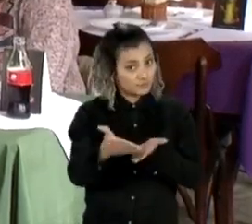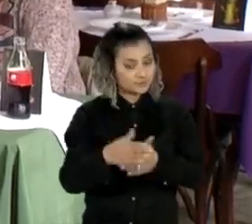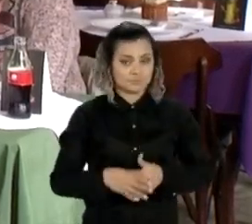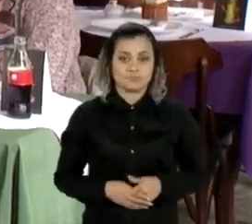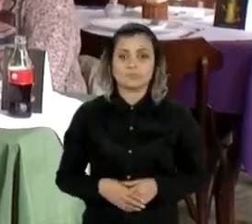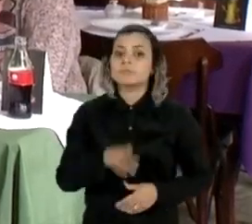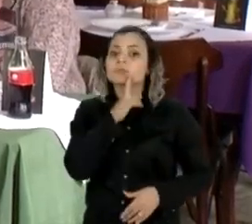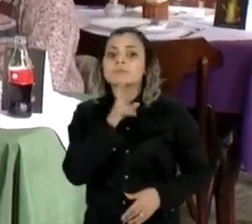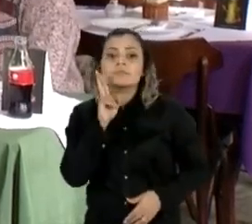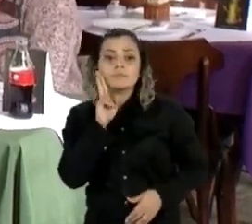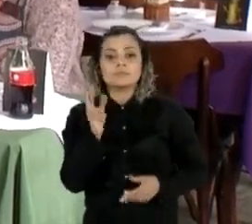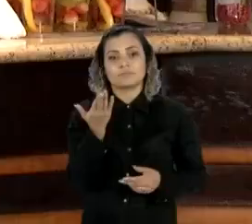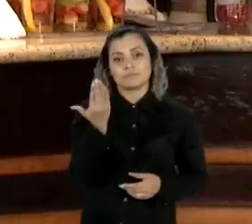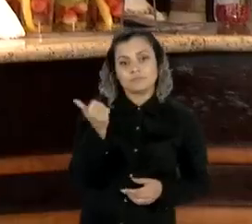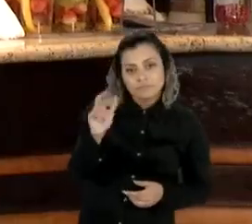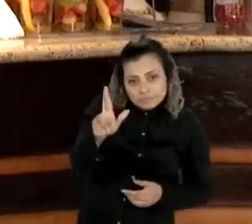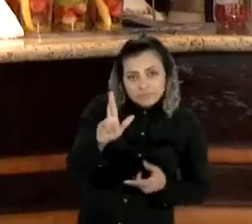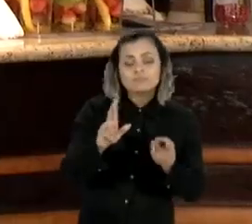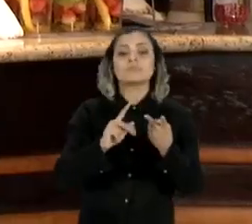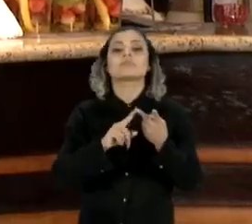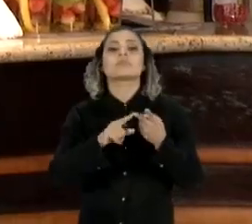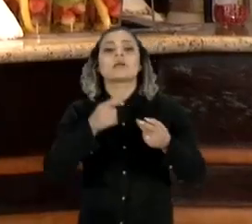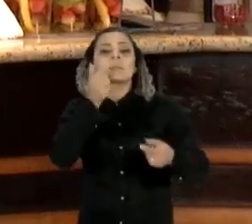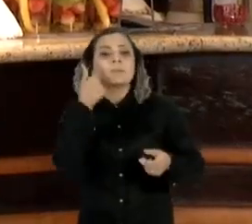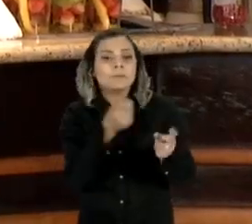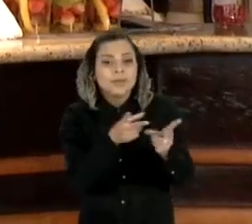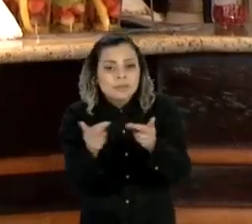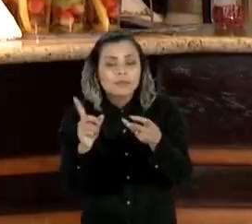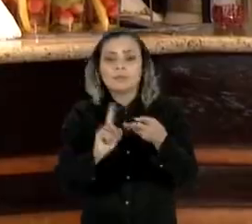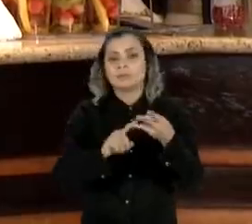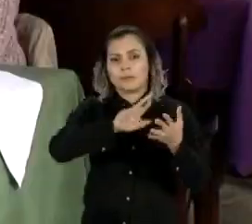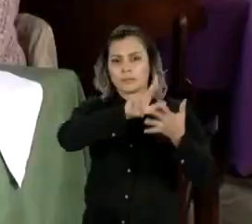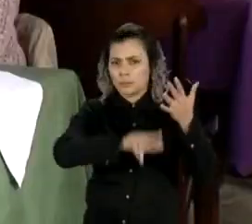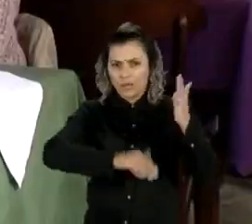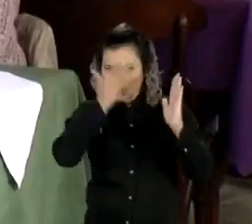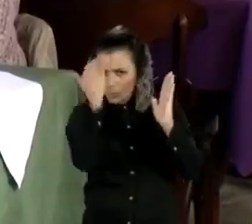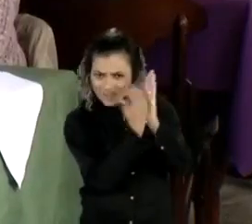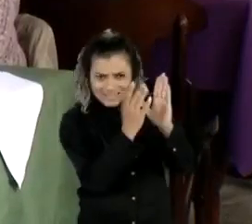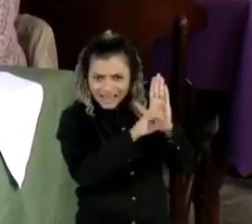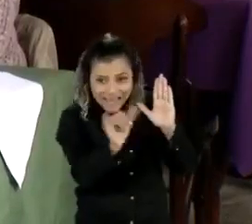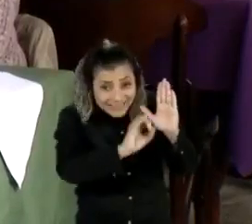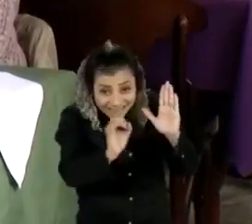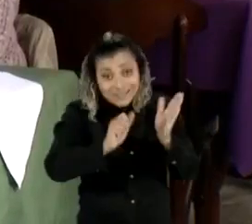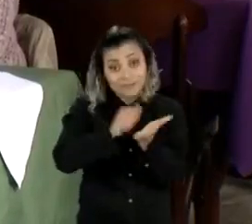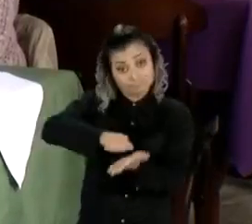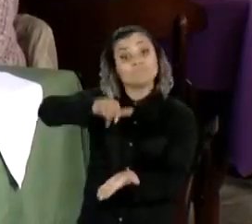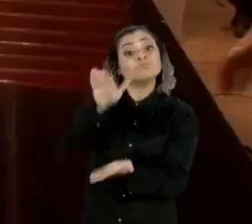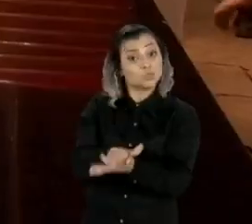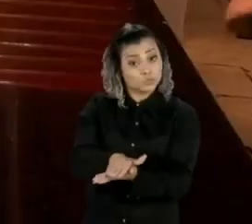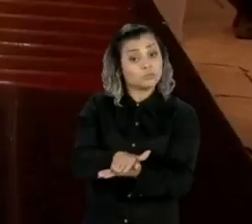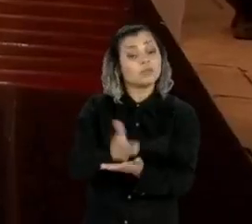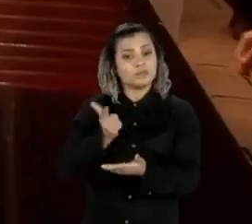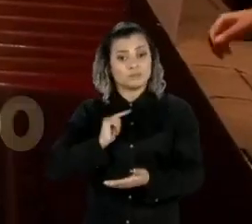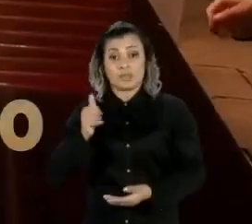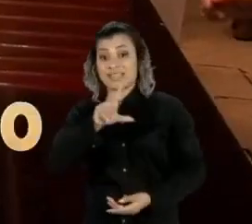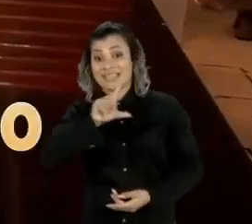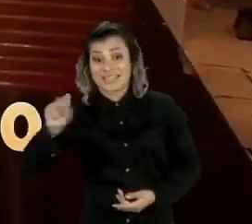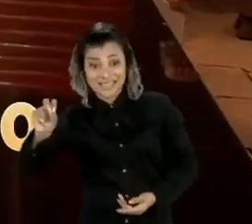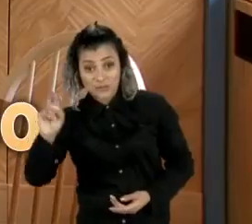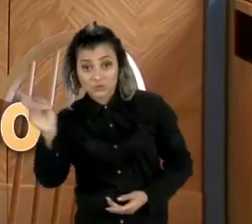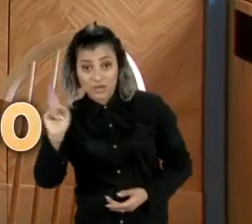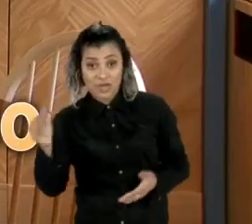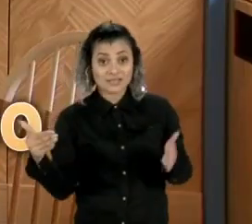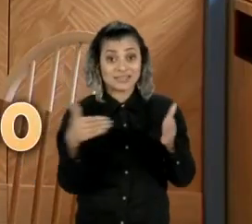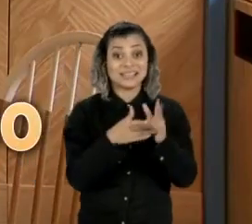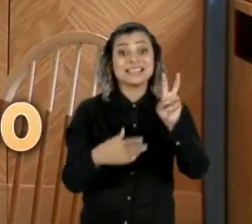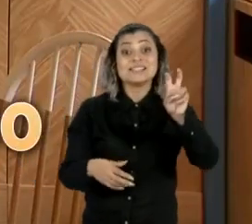Bares, restaurantes, hotéis, padarias e outros estabelecimentos que descumprirem a lei serão multados em valores que variam entre R$ 500 e